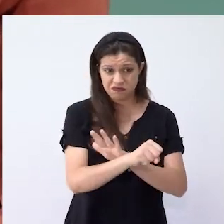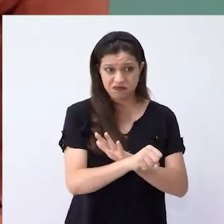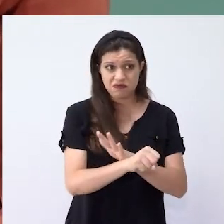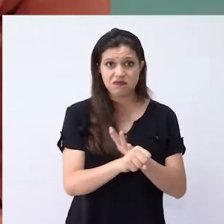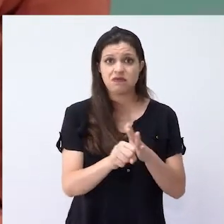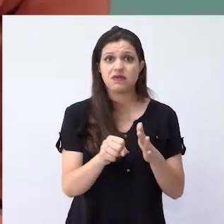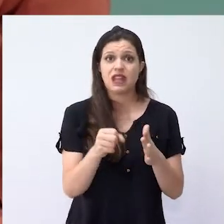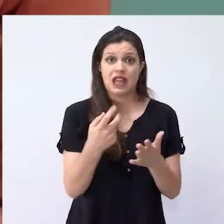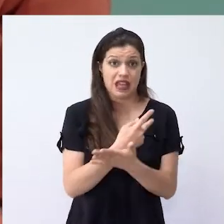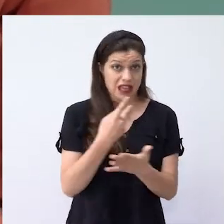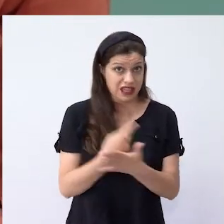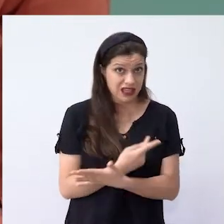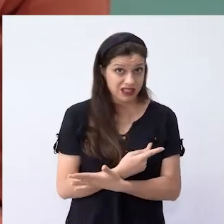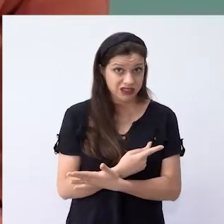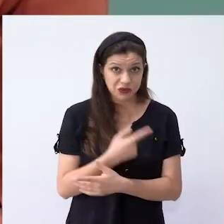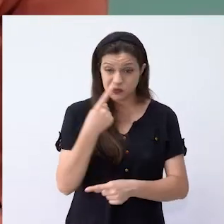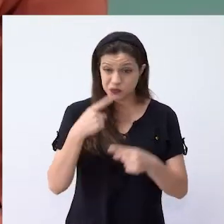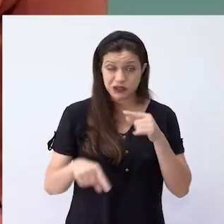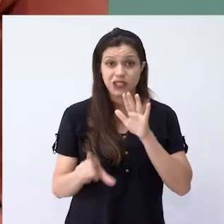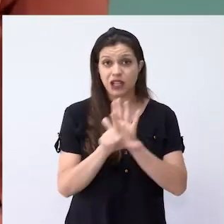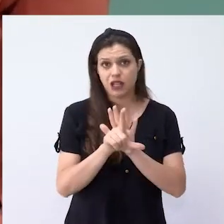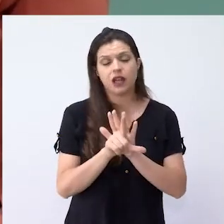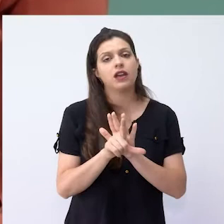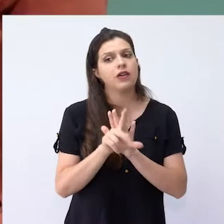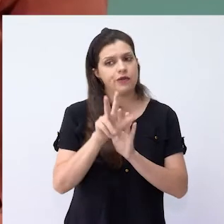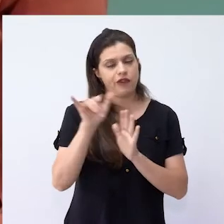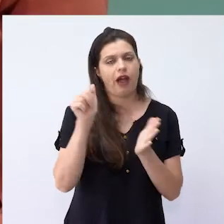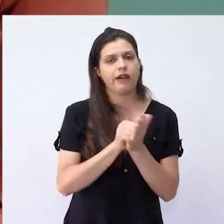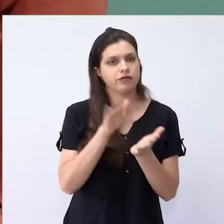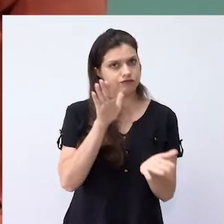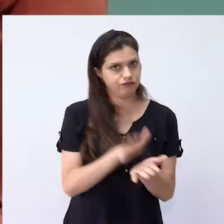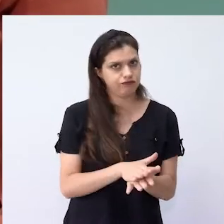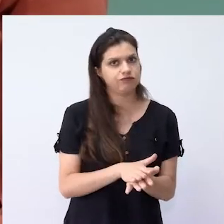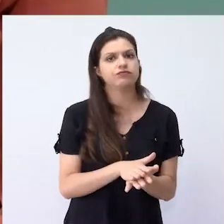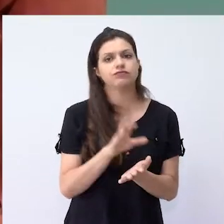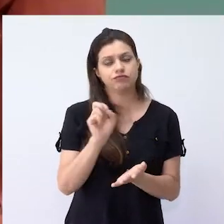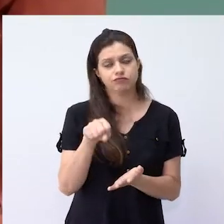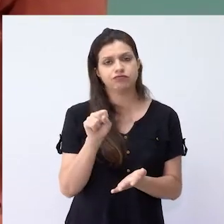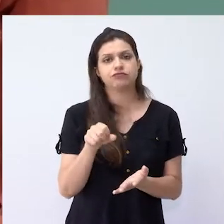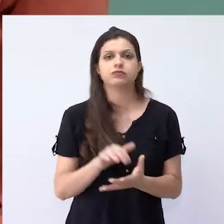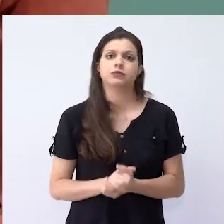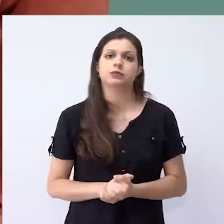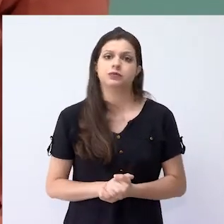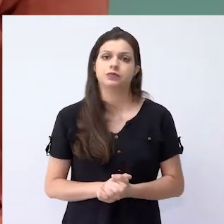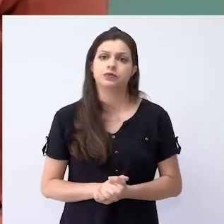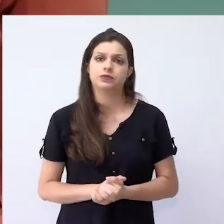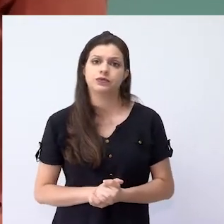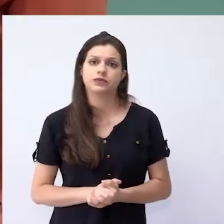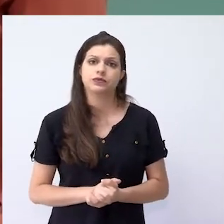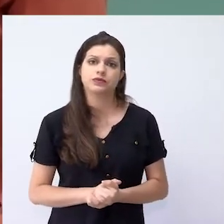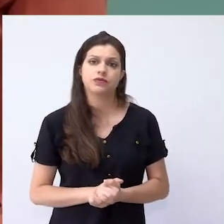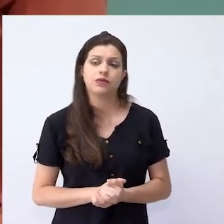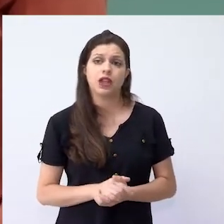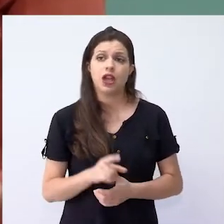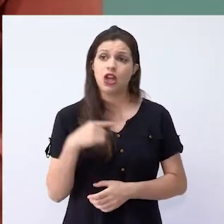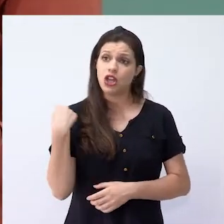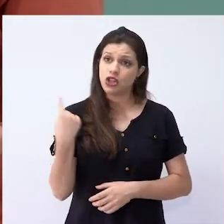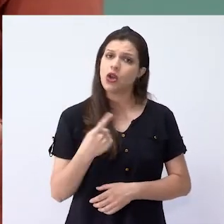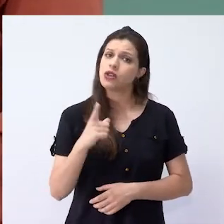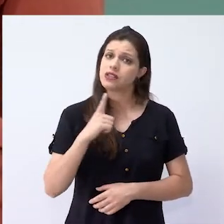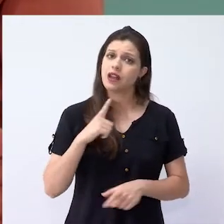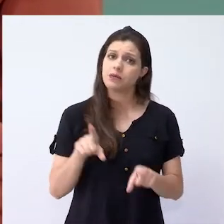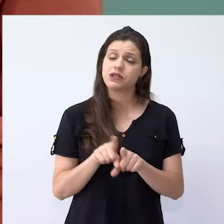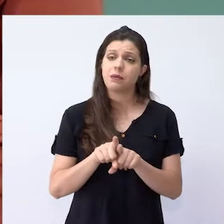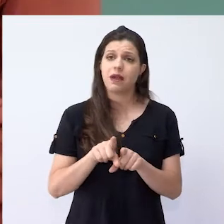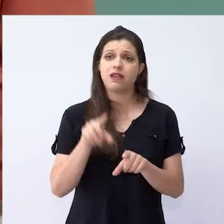vão responder pelos ilícitos eventualmente cometidos. Mas a gente tem um olhar muito humano para entender que, mais do que a repressão,